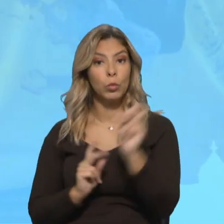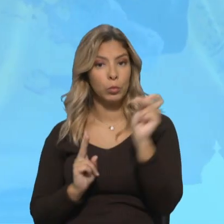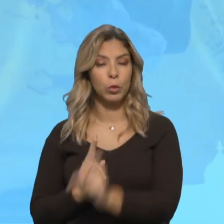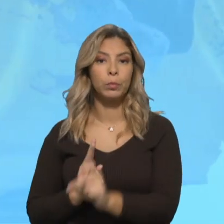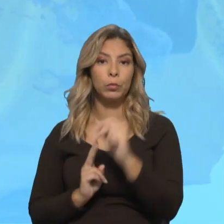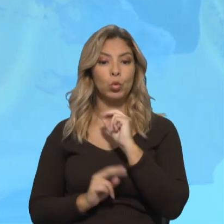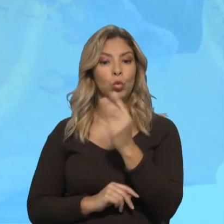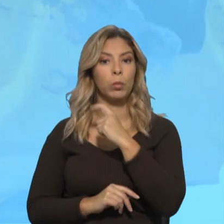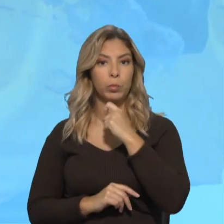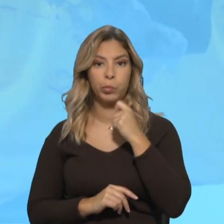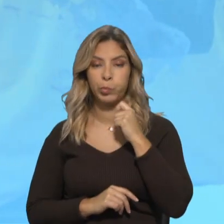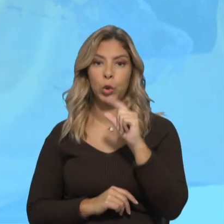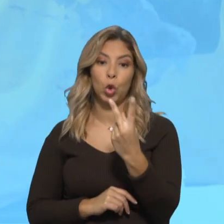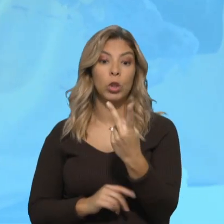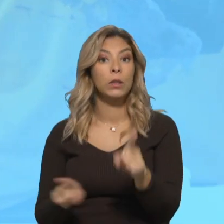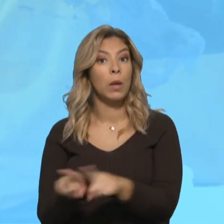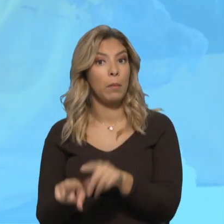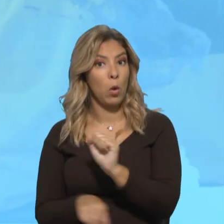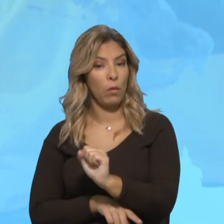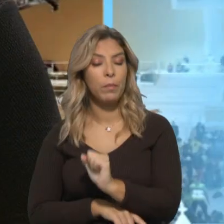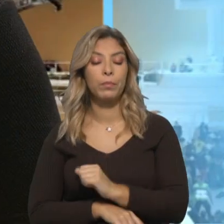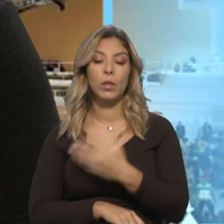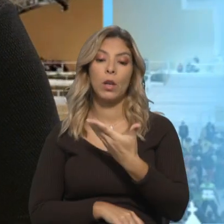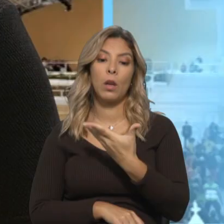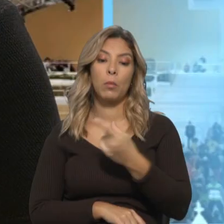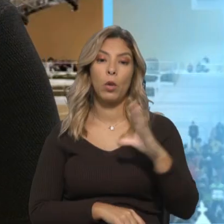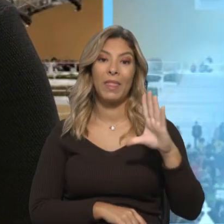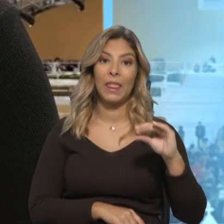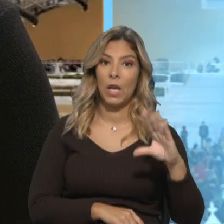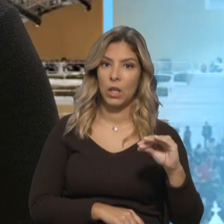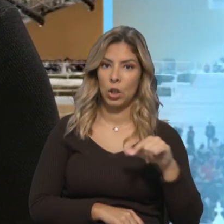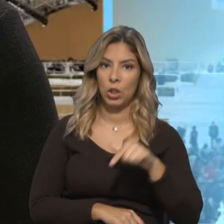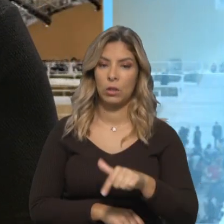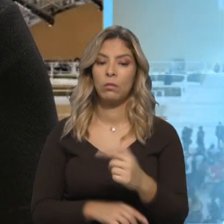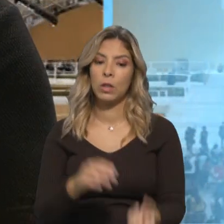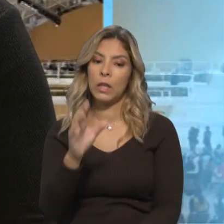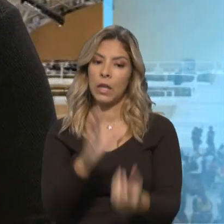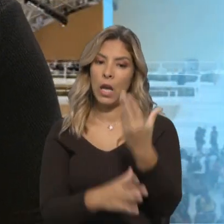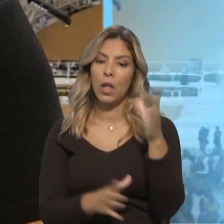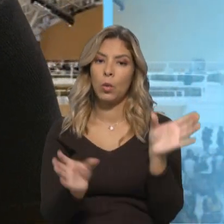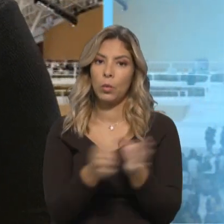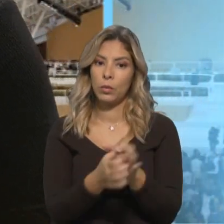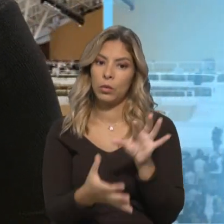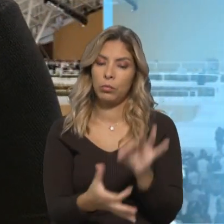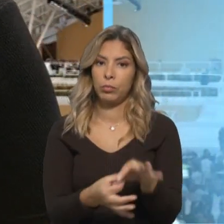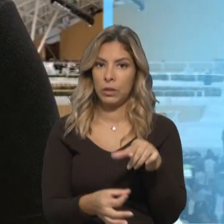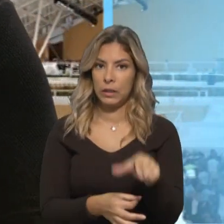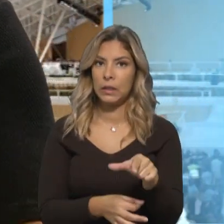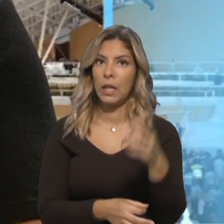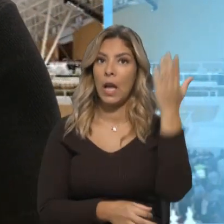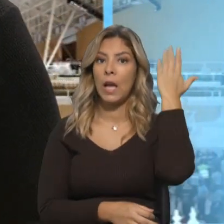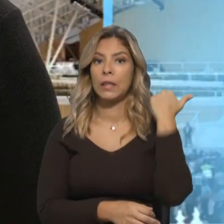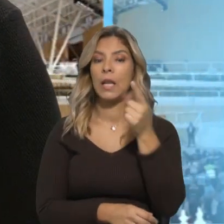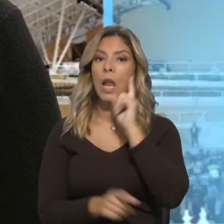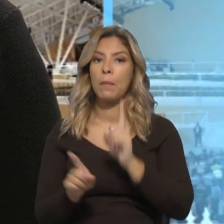irmãos. Depois, em 1910, foram fundadas as Irmãs Missionárias da Consolata, porque até então eram as Irmãs do Cotolengo